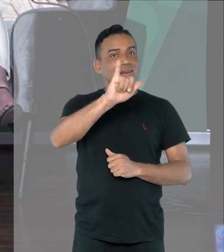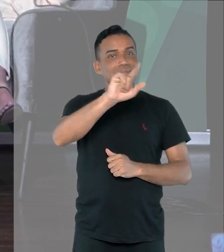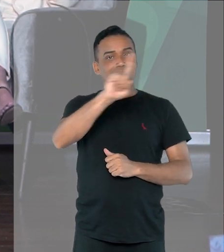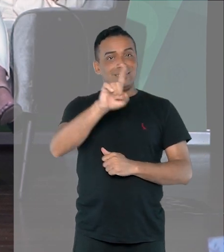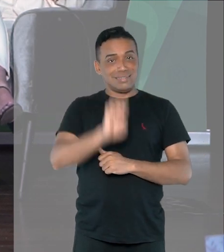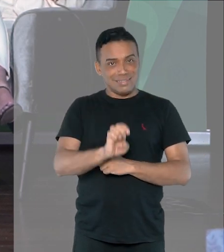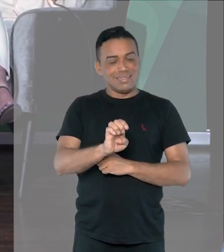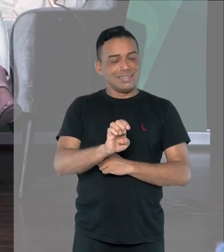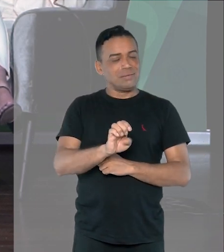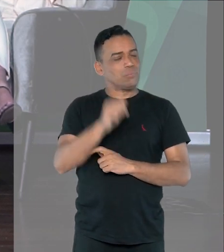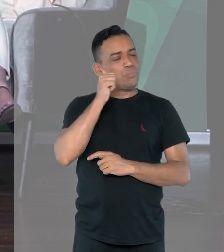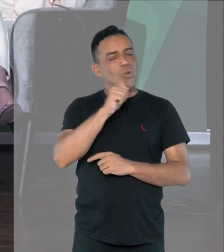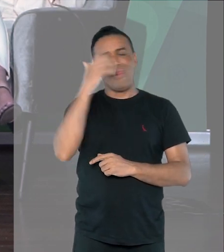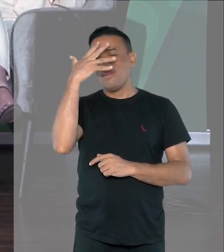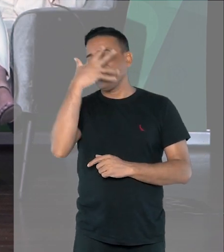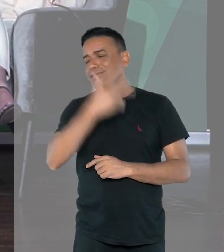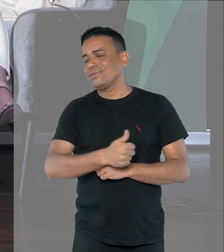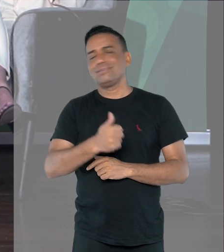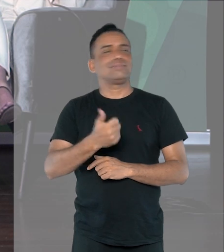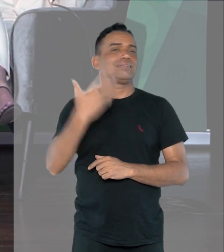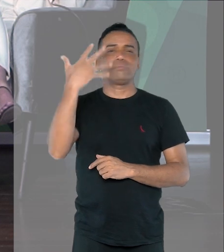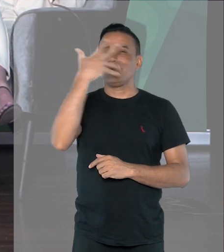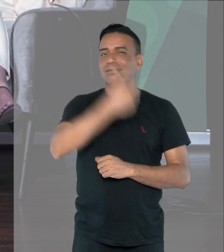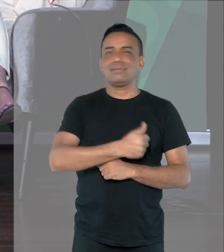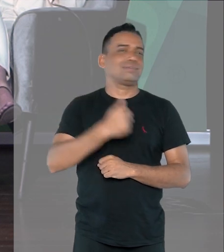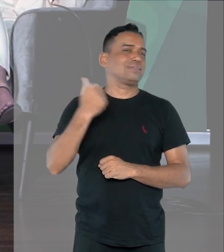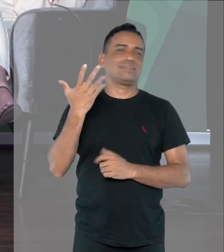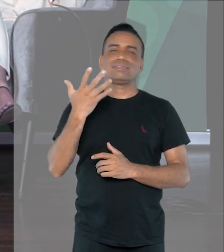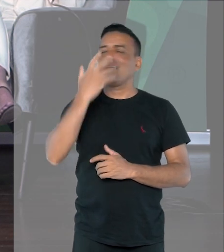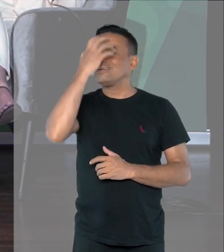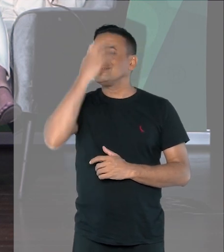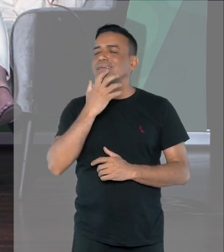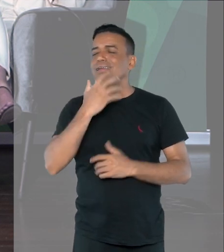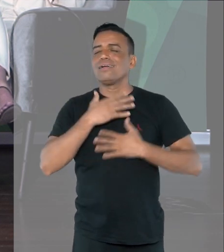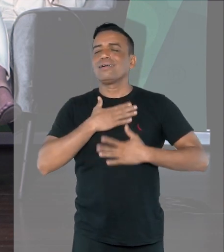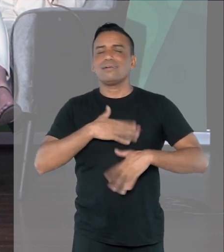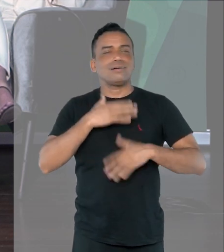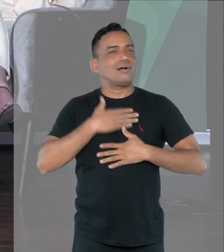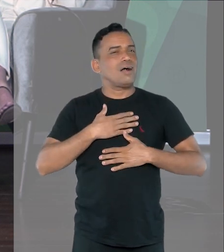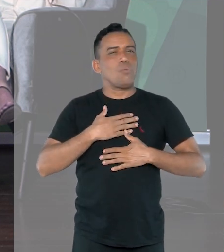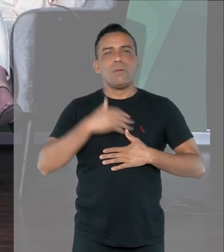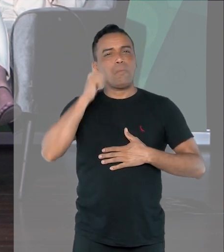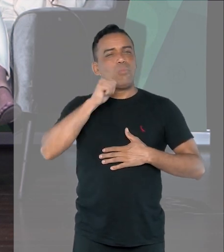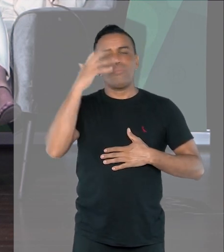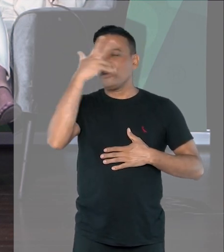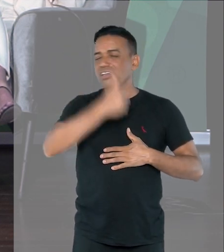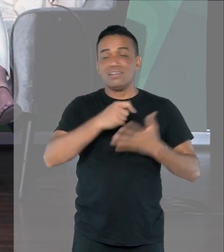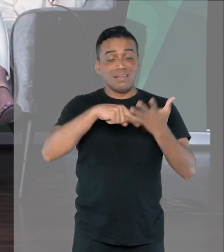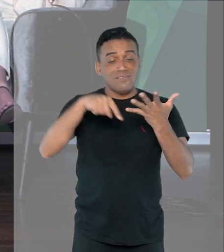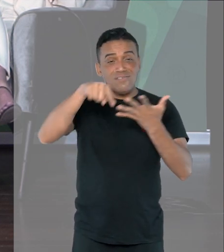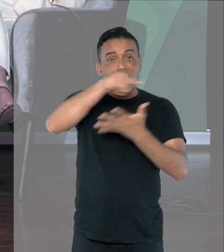linda também, essa mulher dele, uma figura maravilhosa, de uma mansuetude, uma serenidade, uma beleza, mãe de muitos filhos, né?